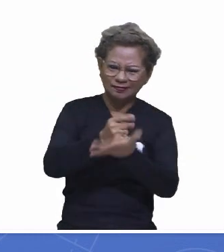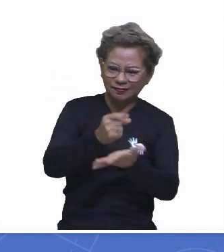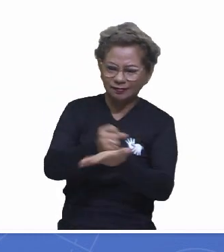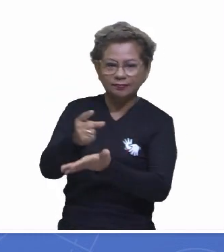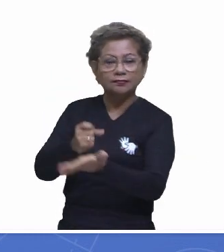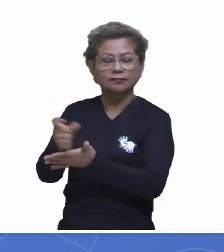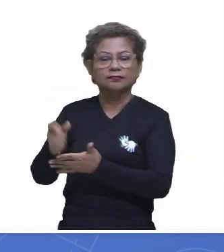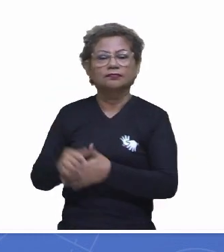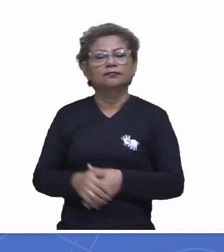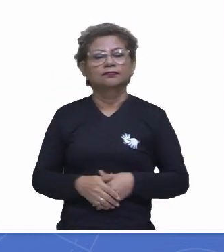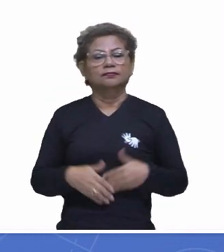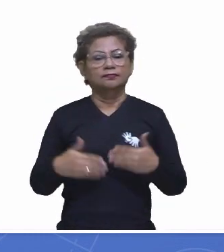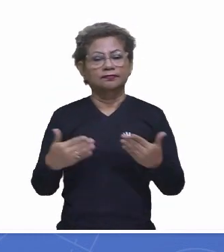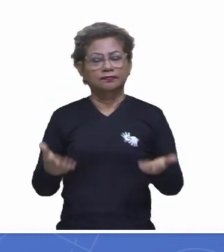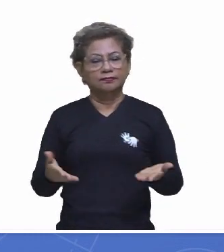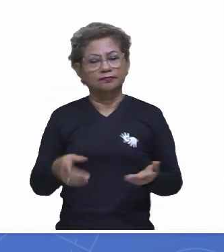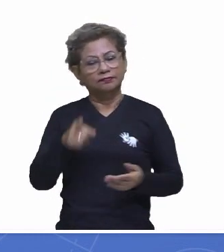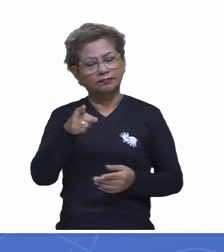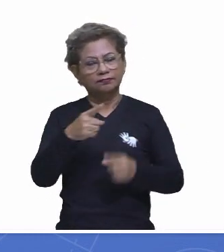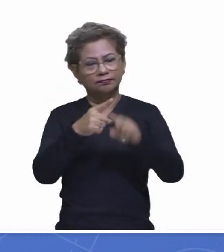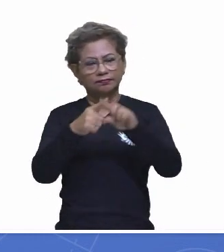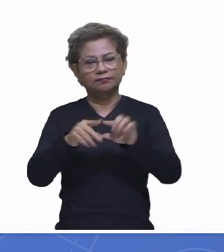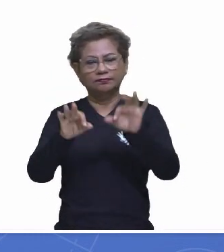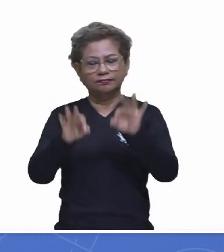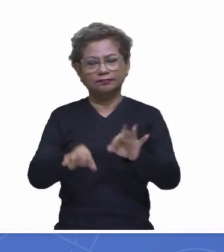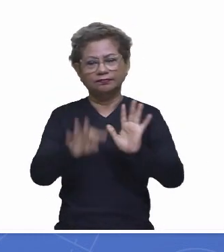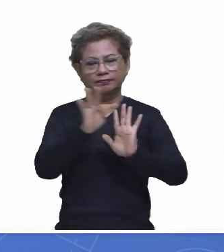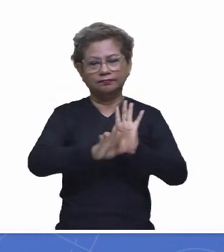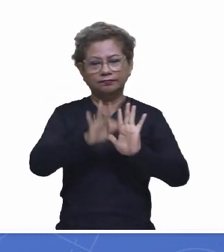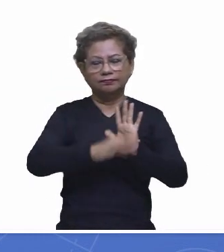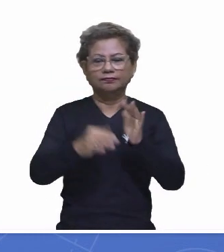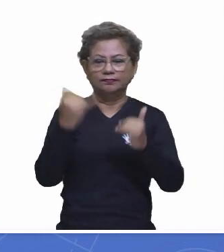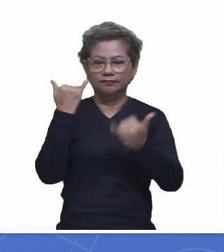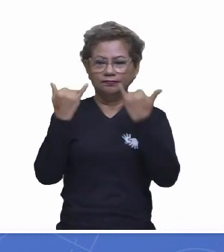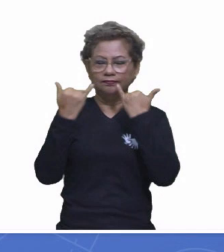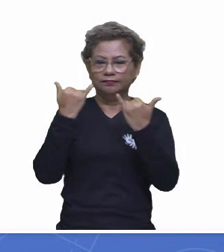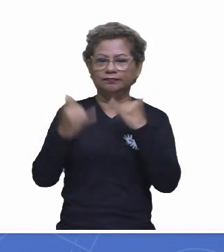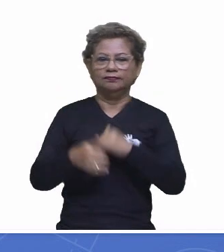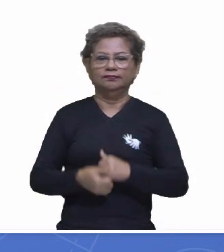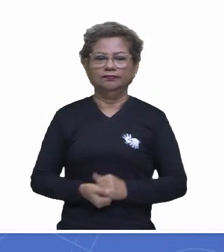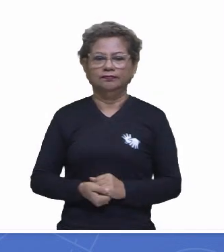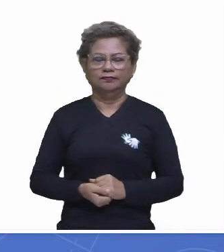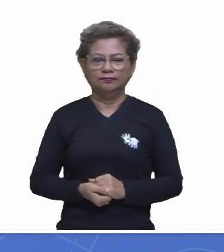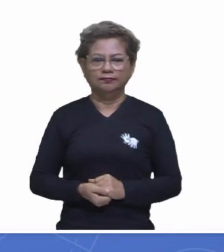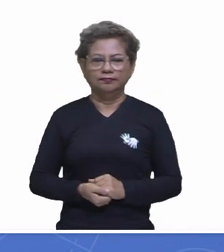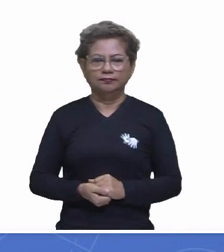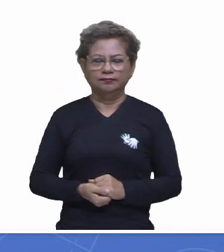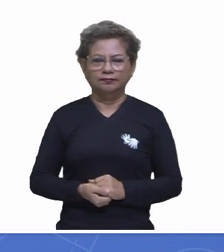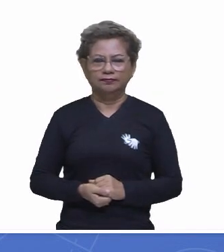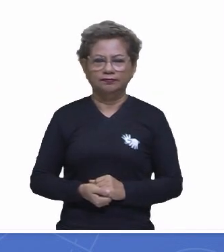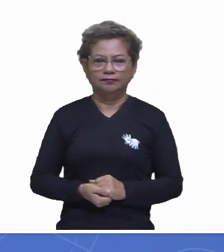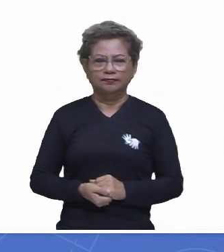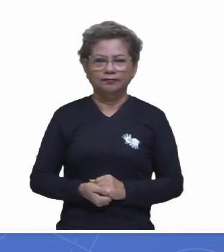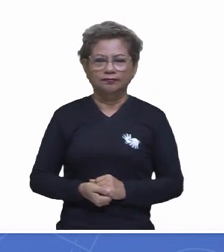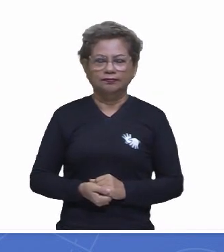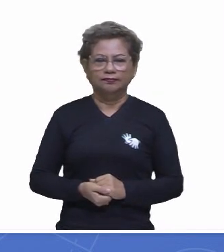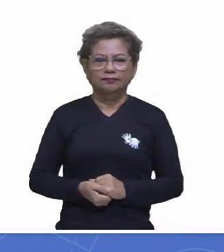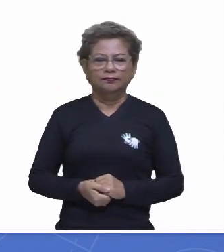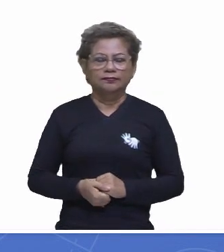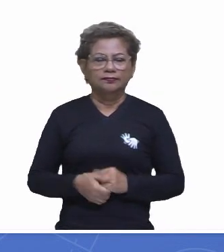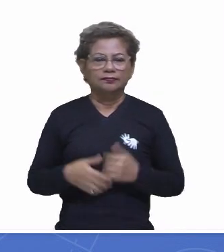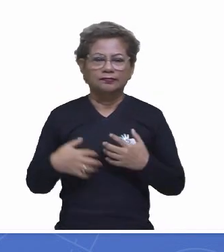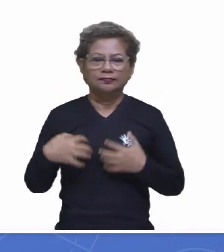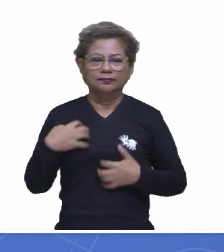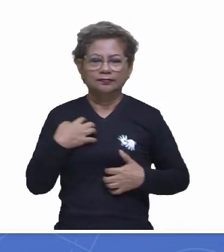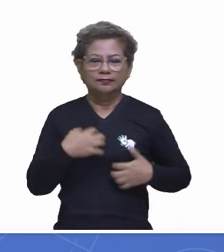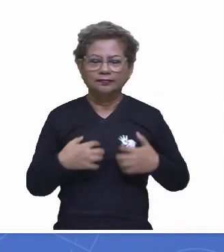das associações que foram feitas no texto para essa questão. A ansiedade recorrente ao